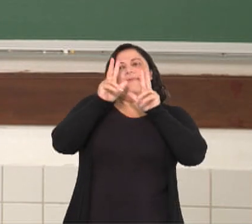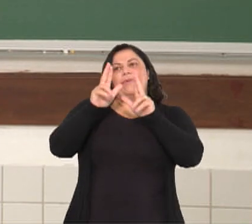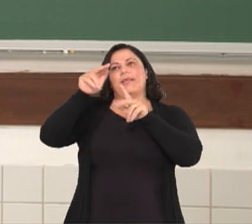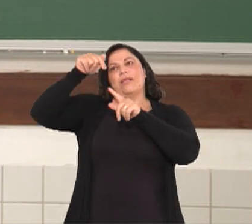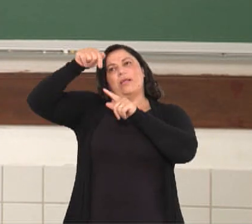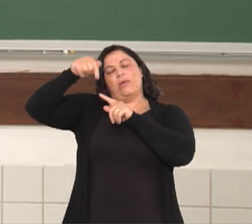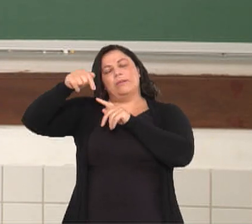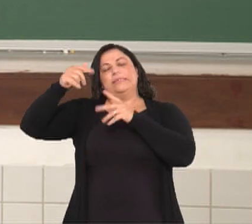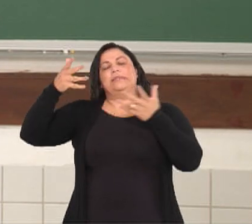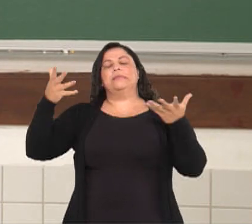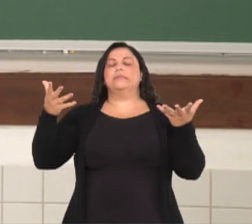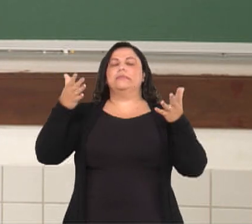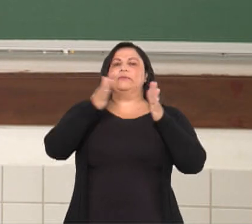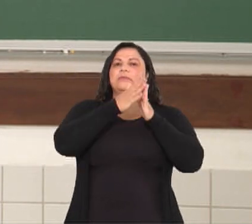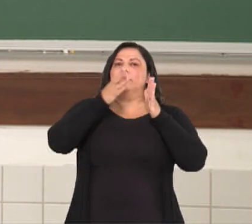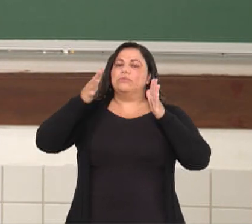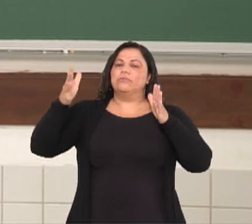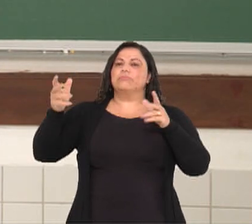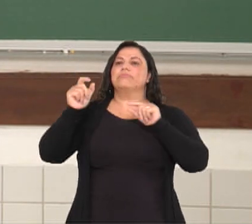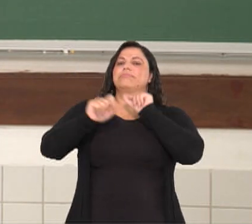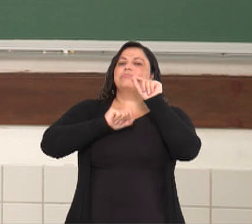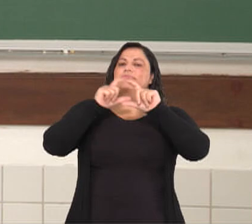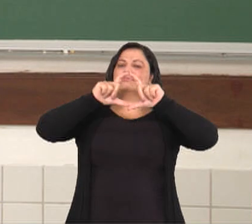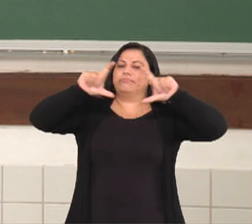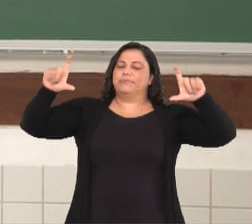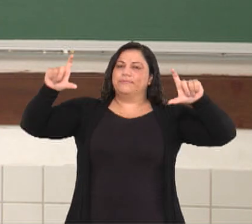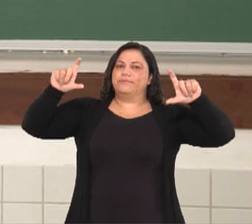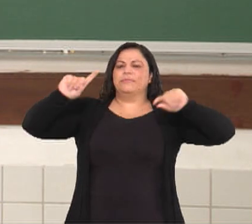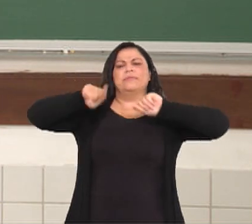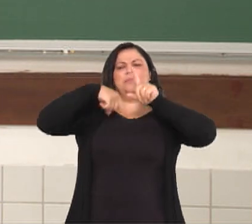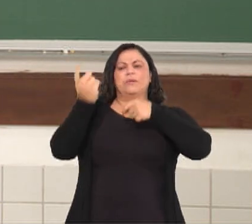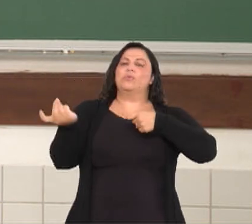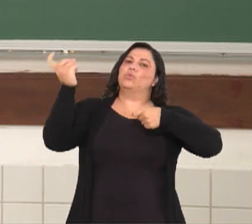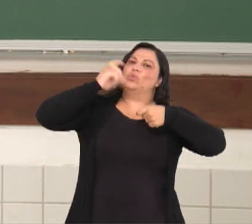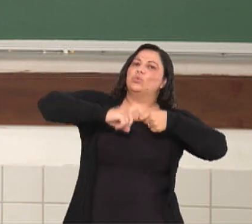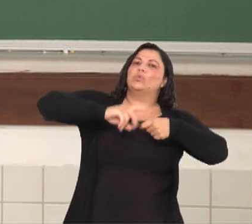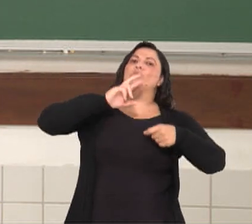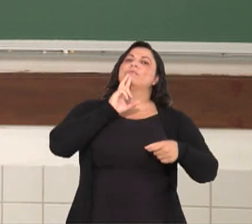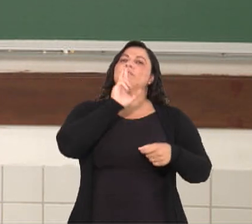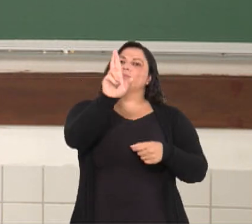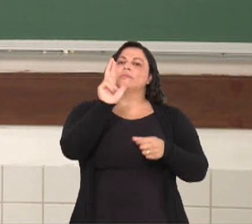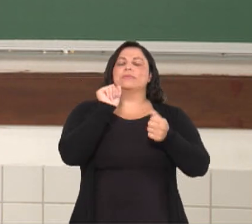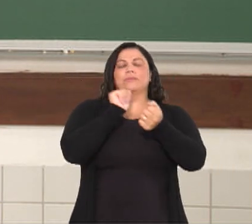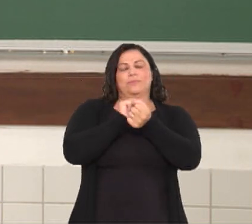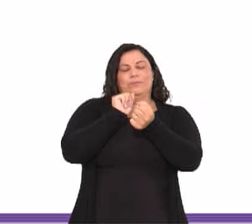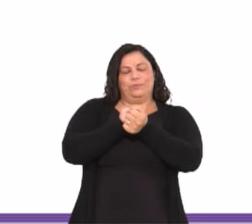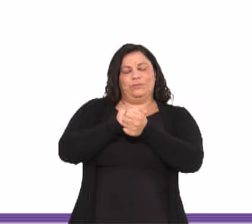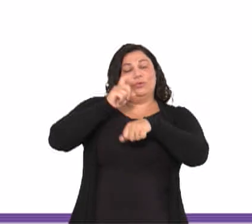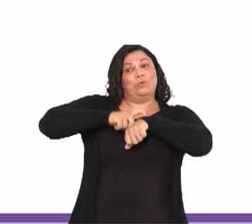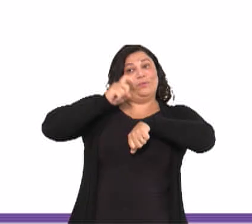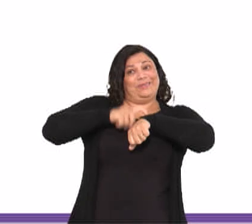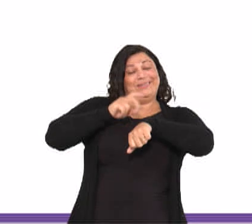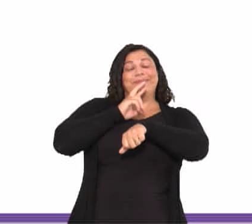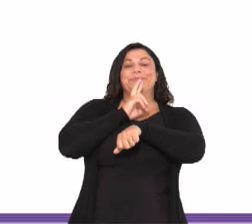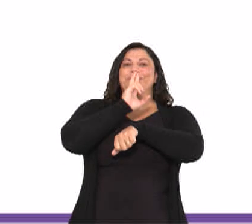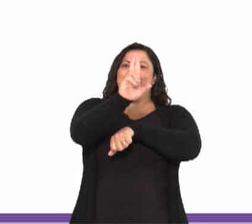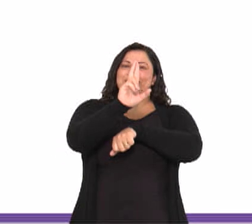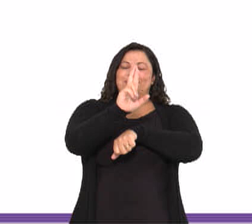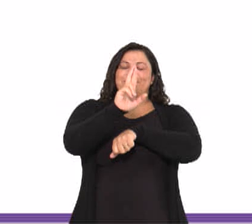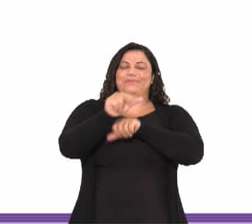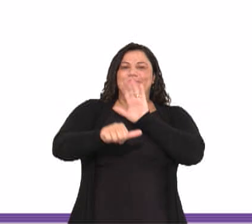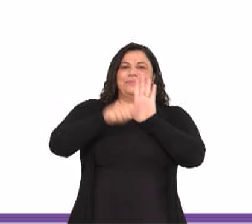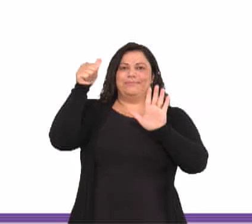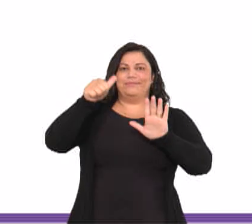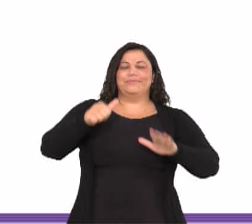a lei de Coulomb e em seguida eu volto aqui para responder com vocês. Tempo para vocês responderem essa primeira questão.